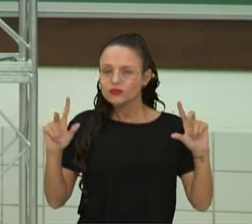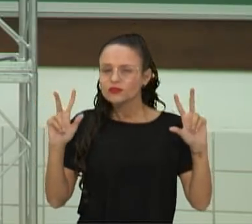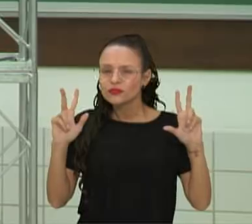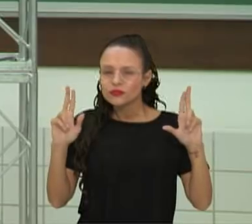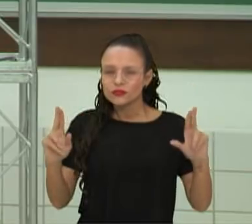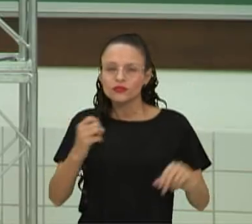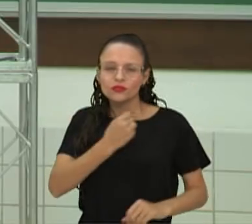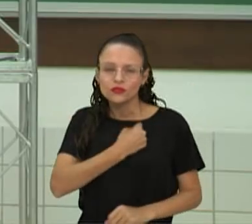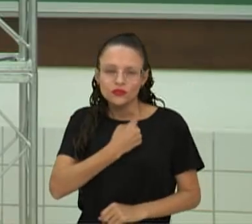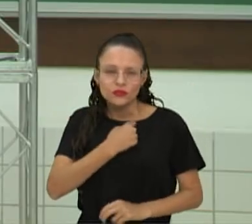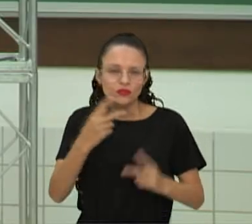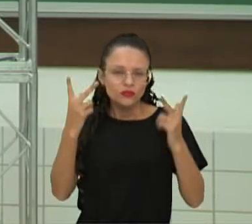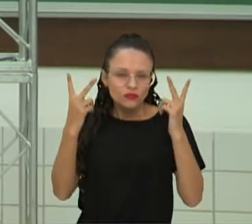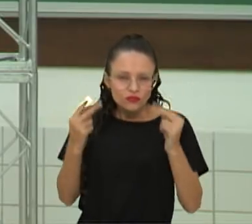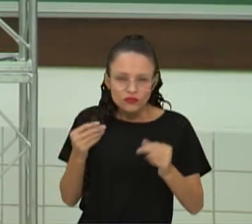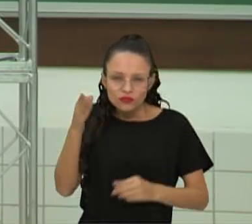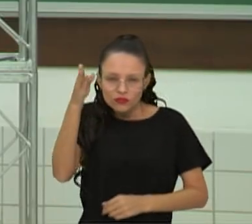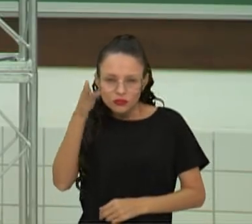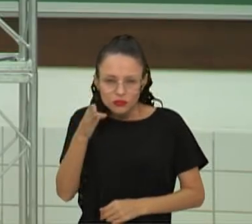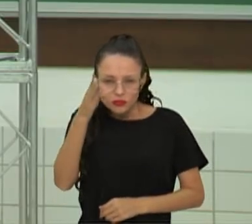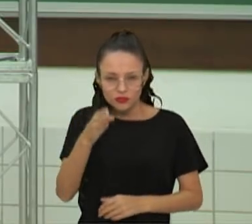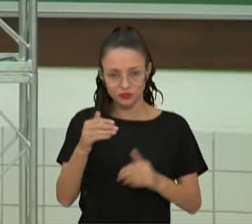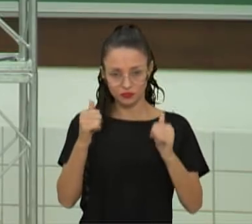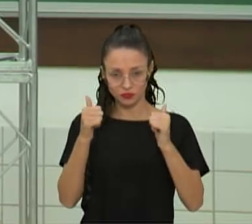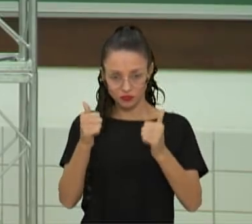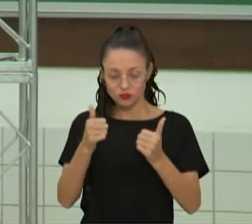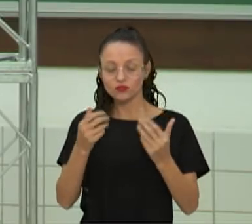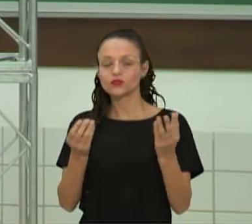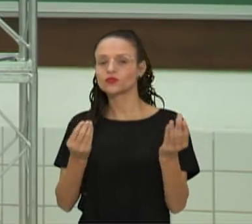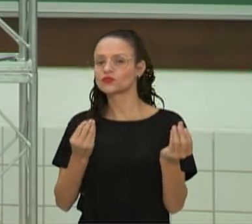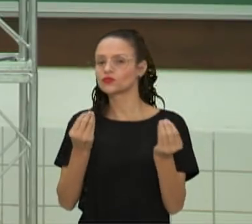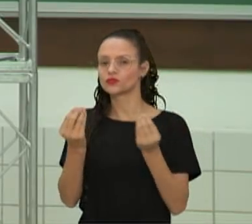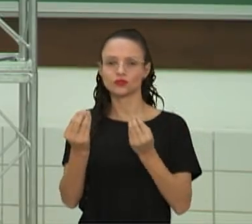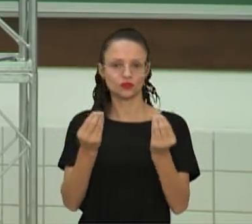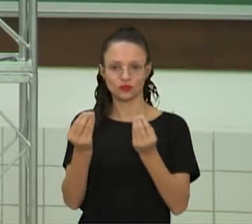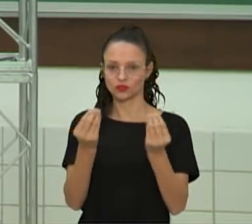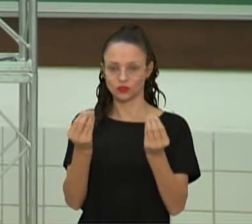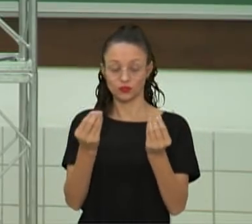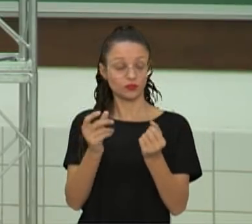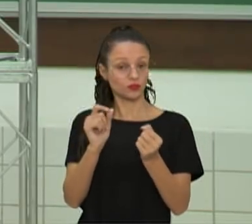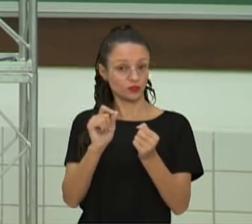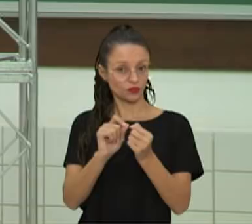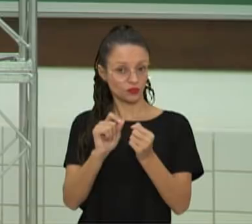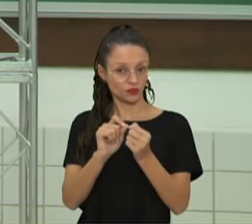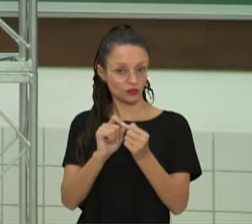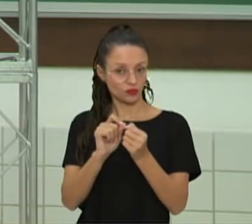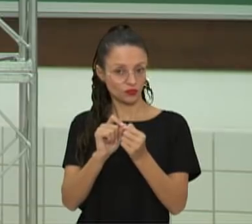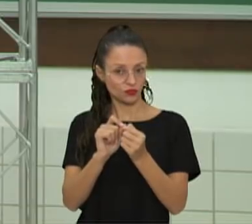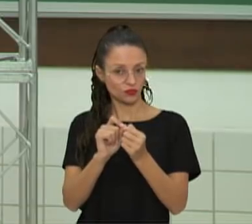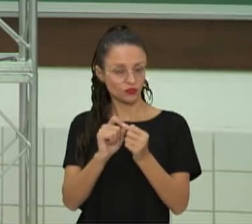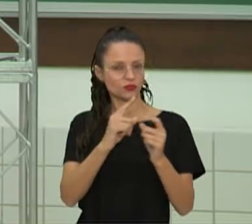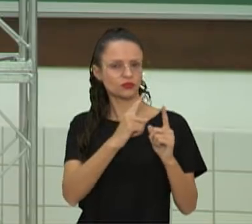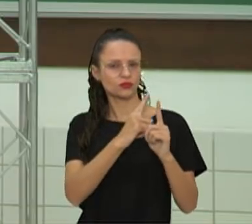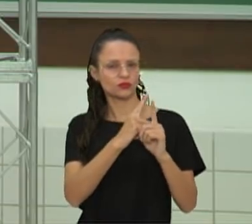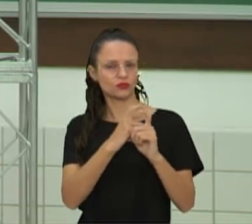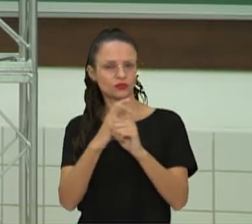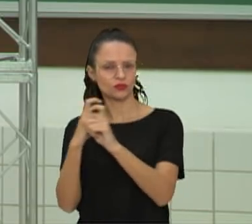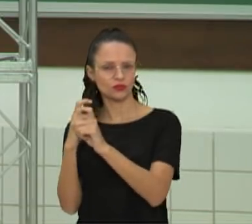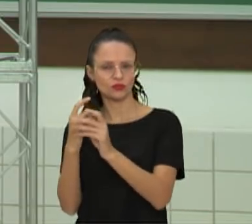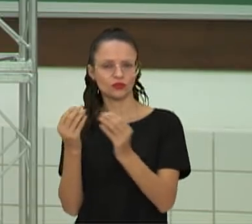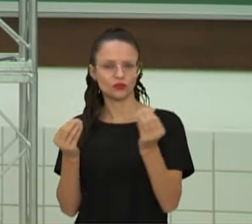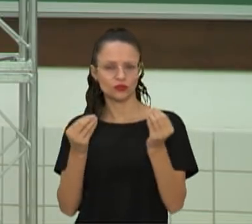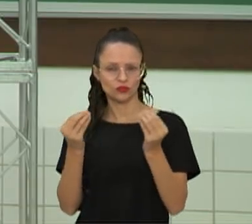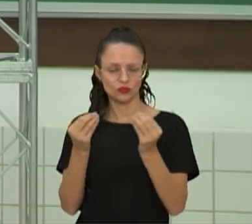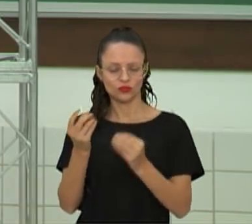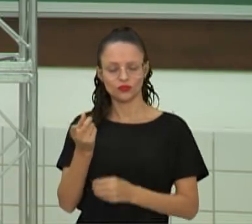multiplicar números que a gente já conhece, que a gente já aprendeu, tá? E como é que a gente vai fazer isso, aplicar essa ideia para os polinômios e tentar